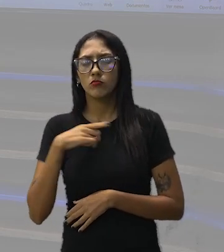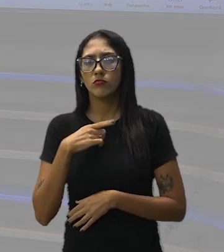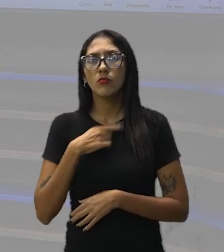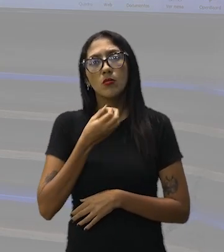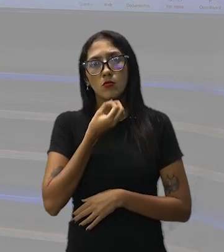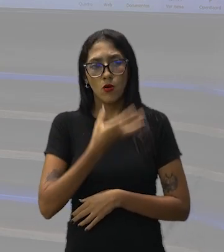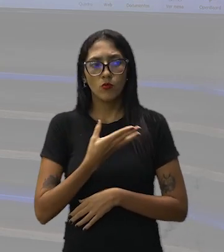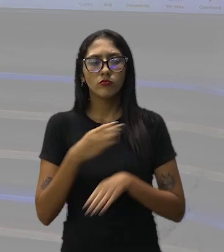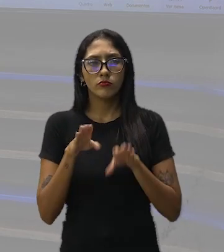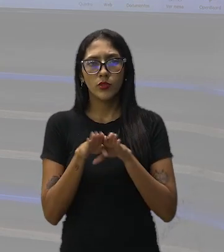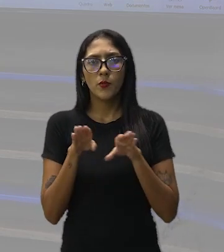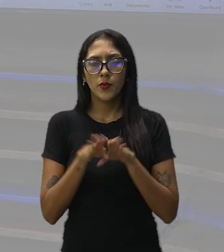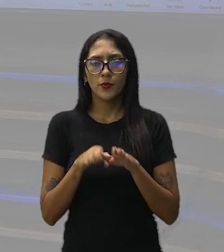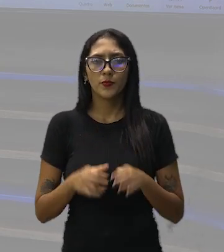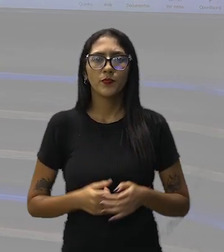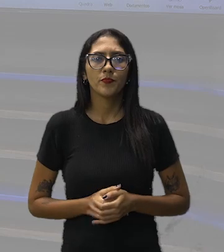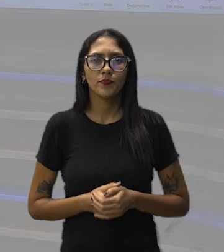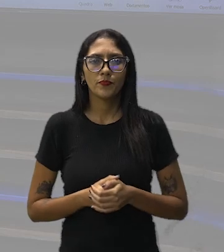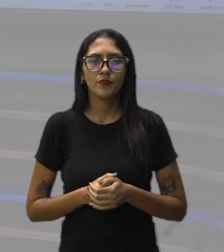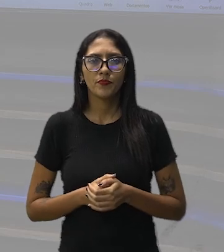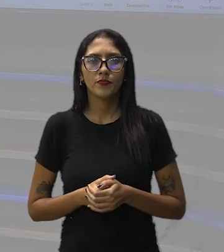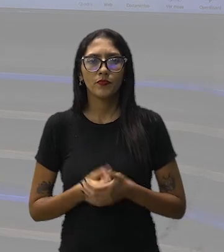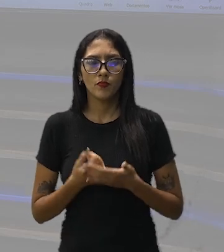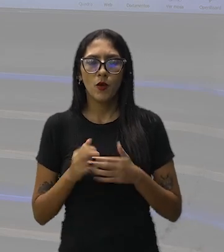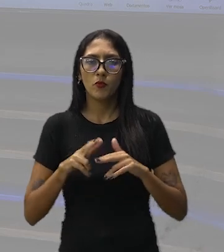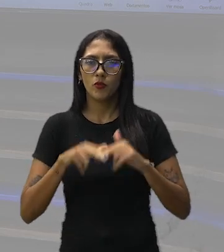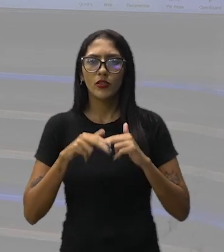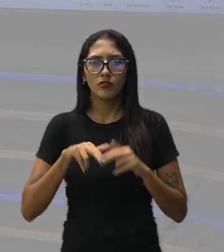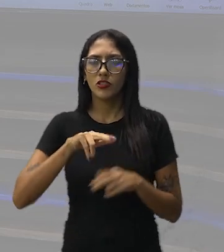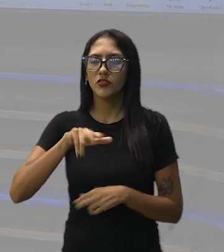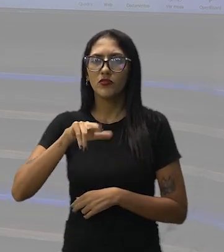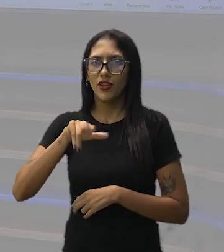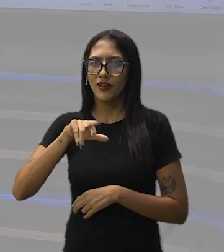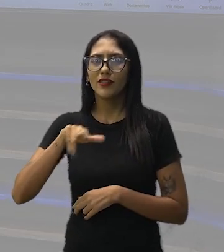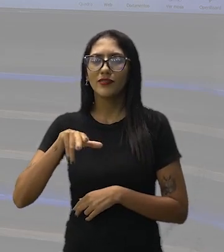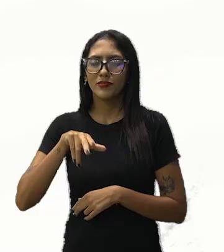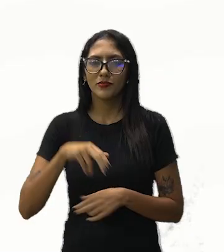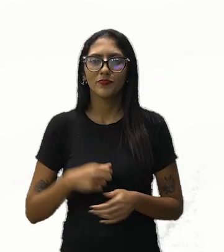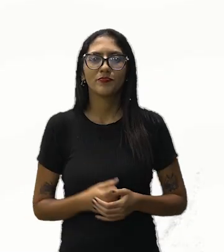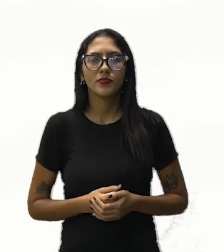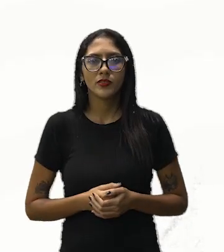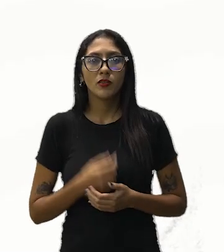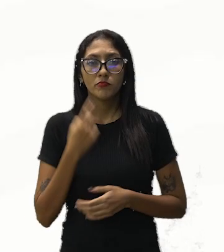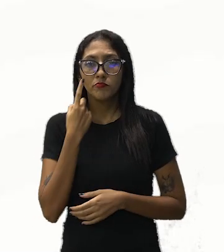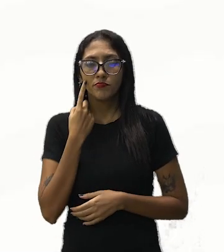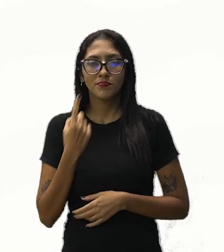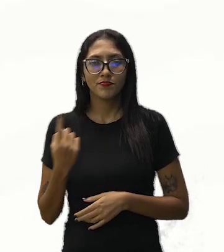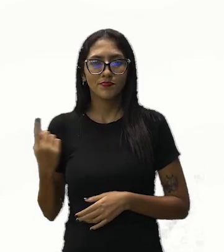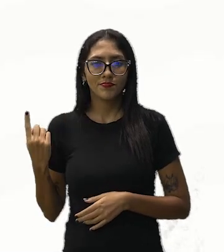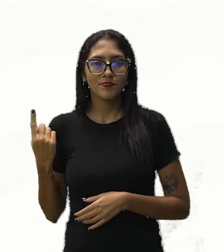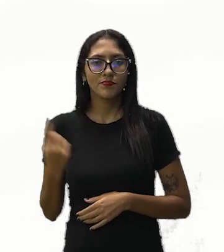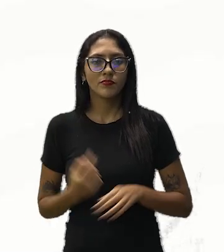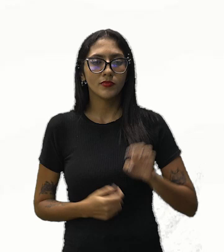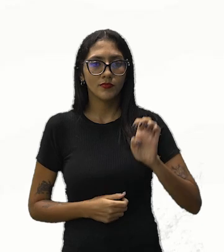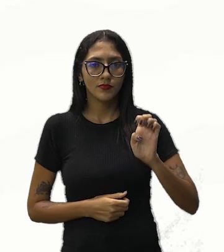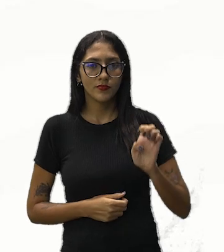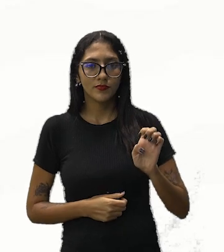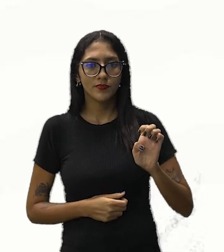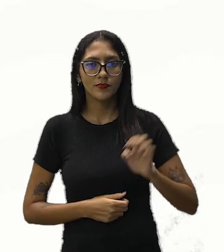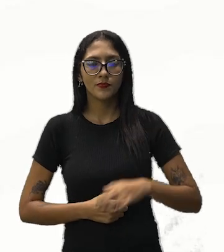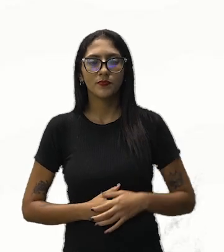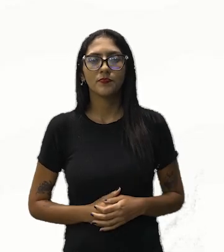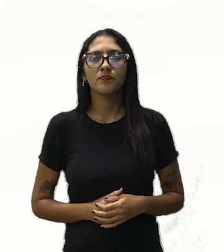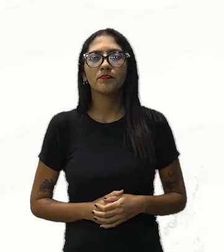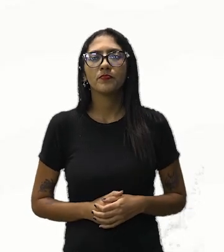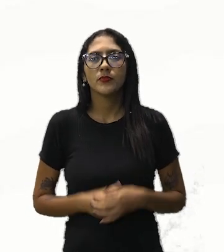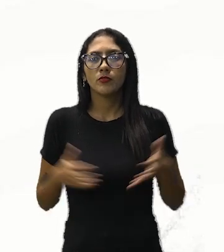atitude sustentável. Então, não seria a nossa resposta. E por último, temos aqui a letra E. Promoção